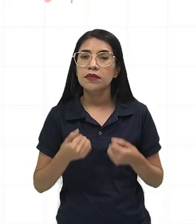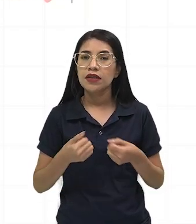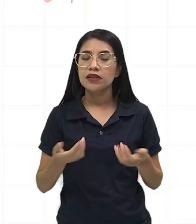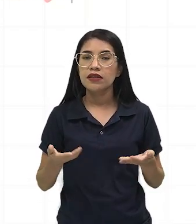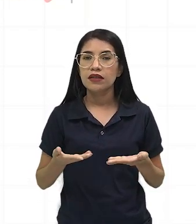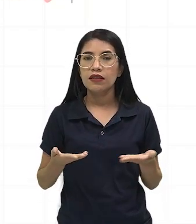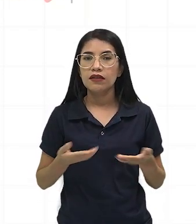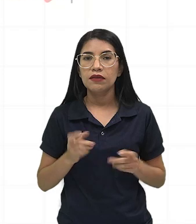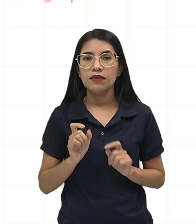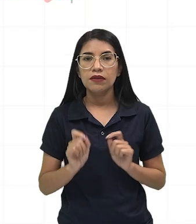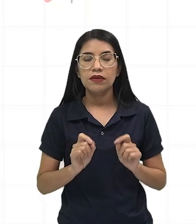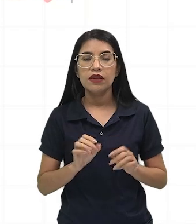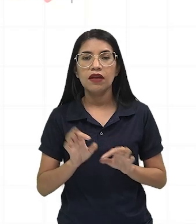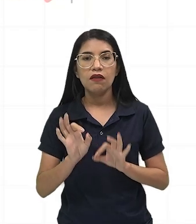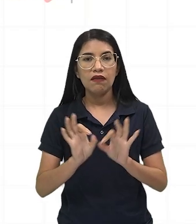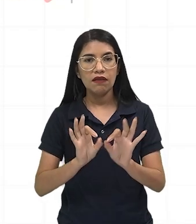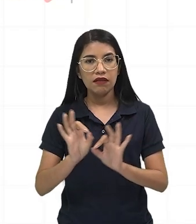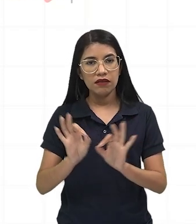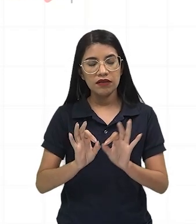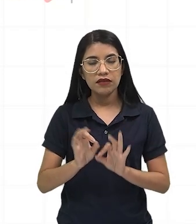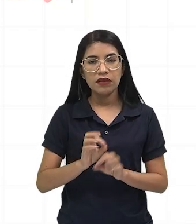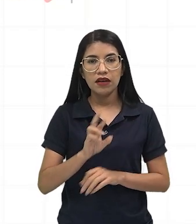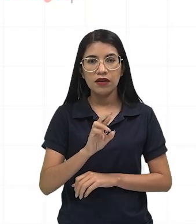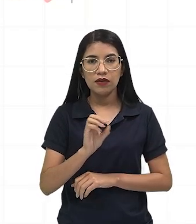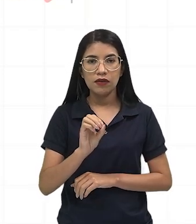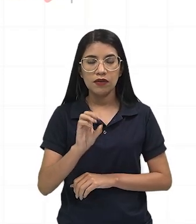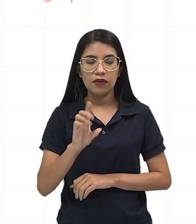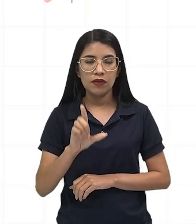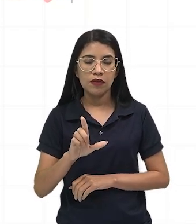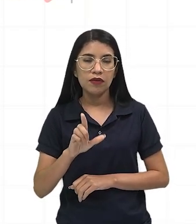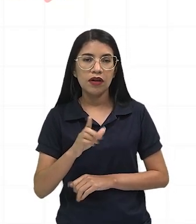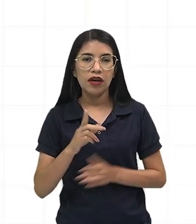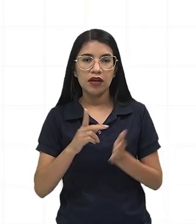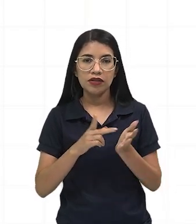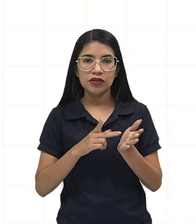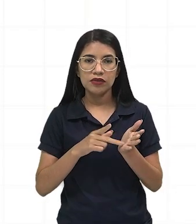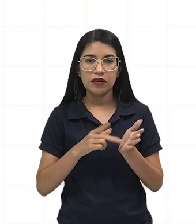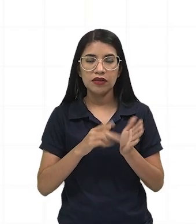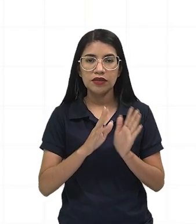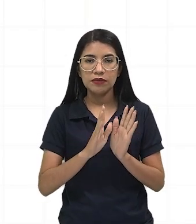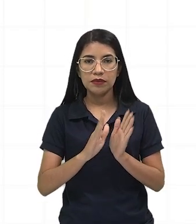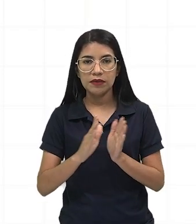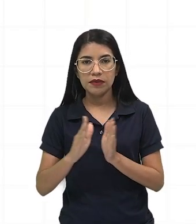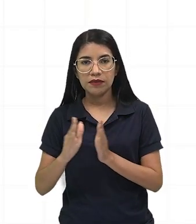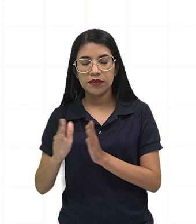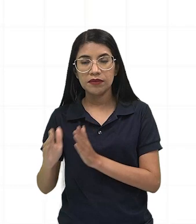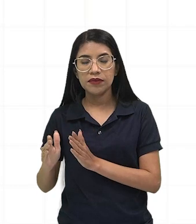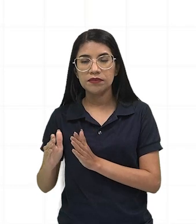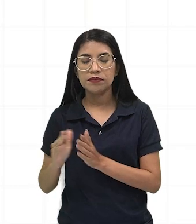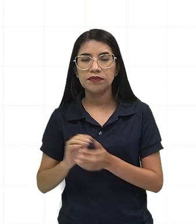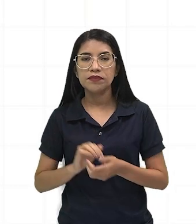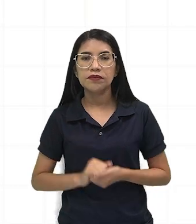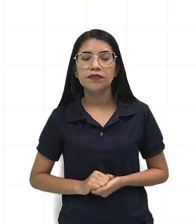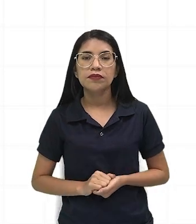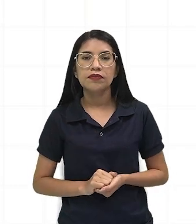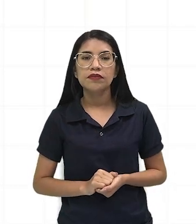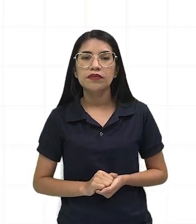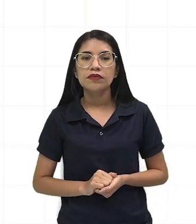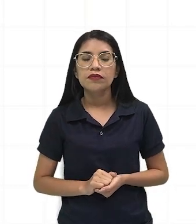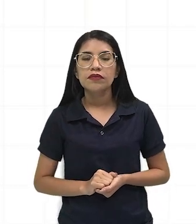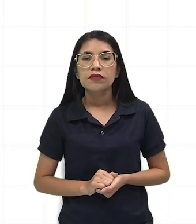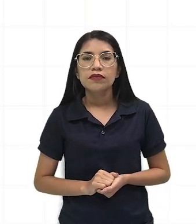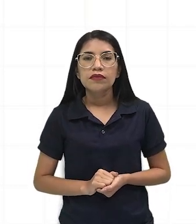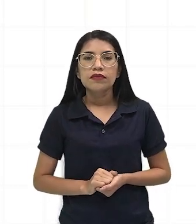deverá, então, organizar, olha. Então, vamos organizar, ou seja, vamos para